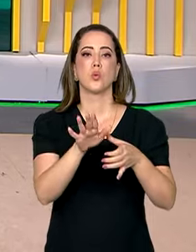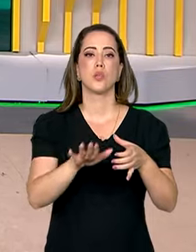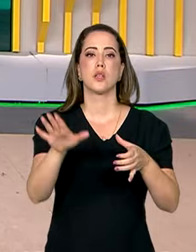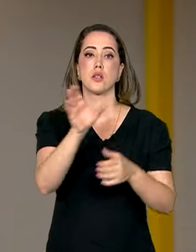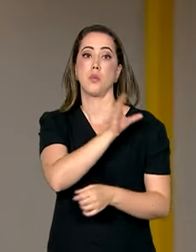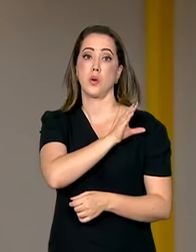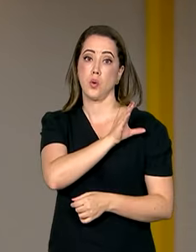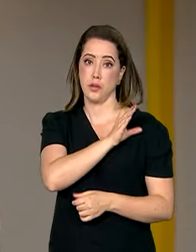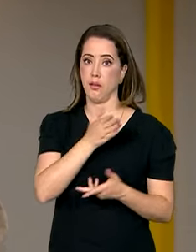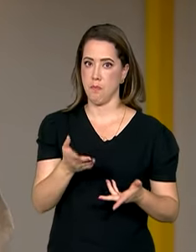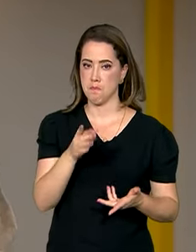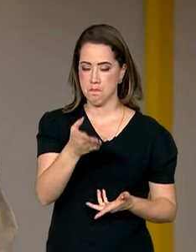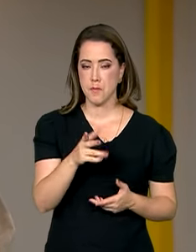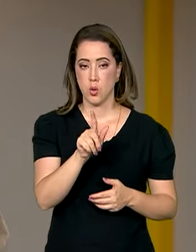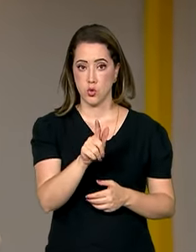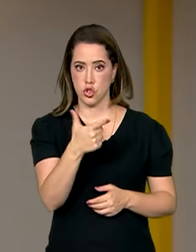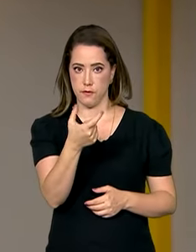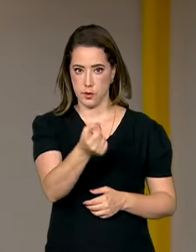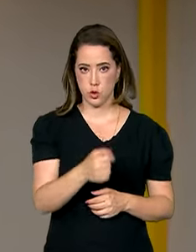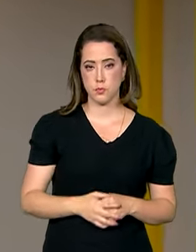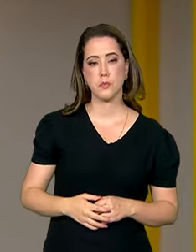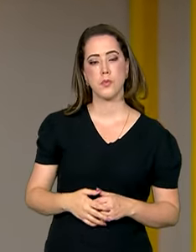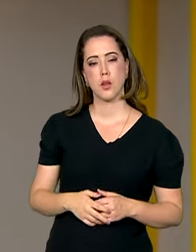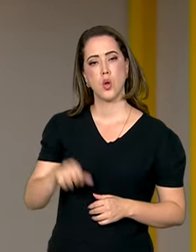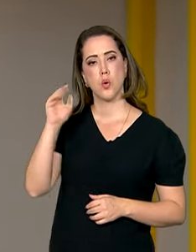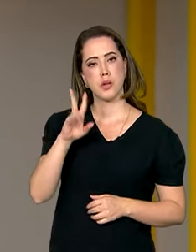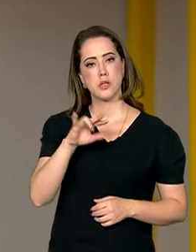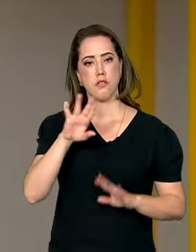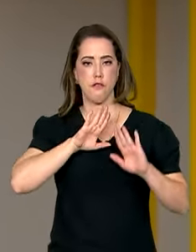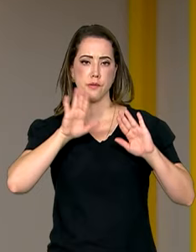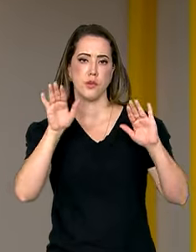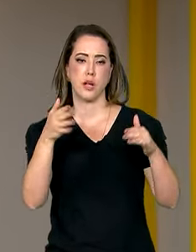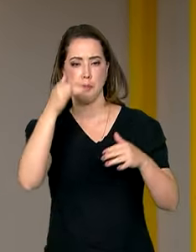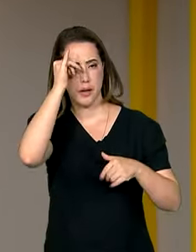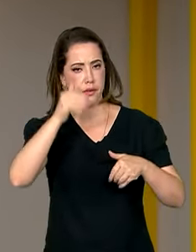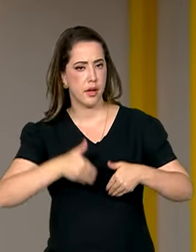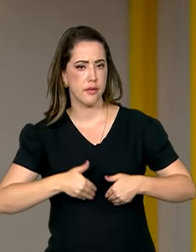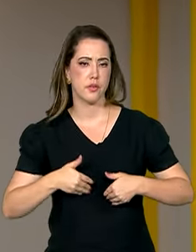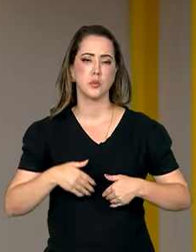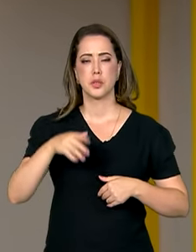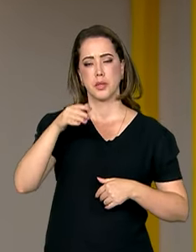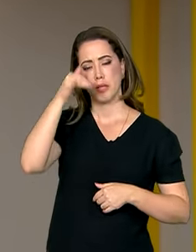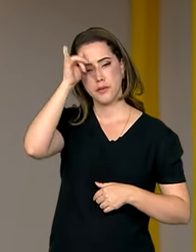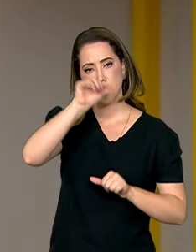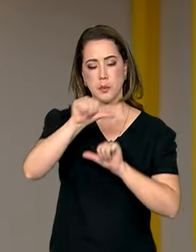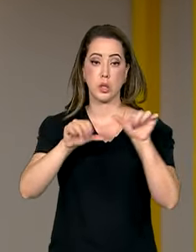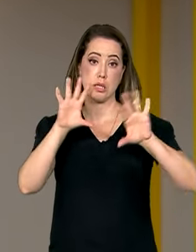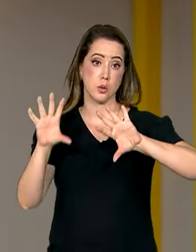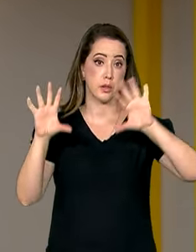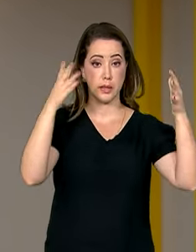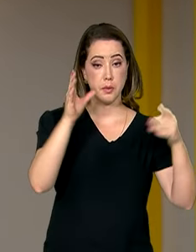grupo à frente do G20 o governo brasileiro vai priorizar o combate à fome e à mudanças climáticas a